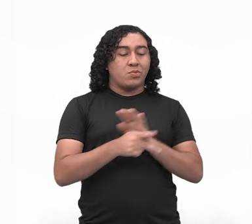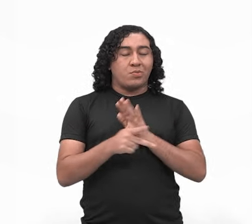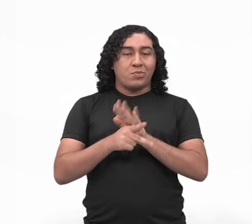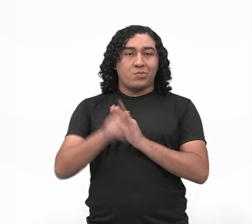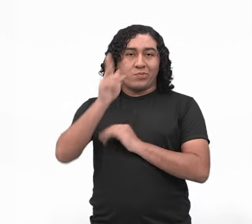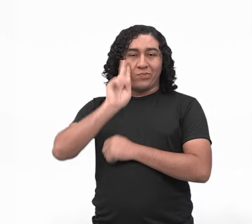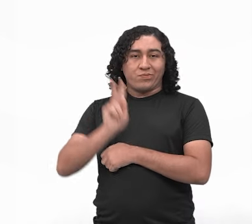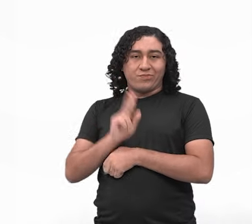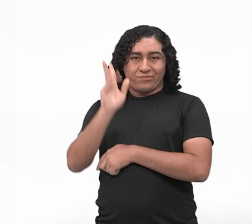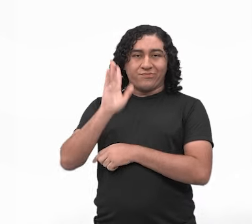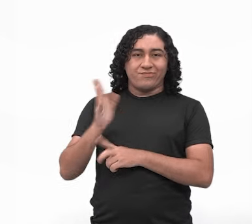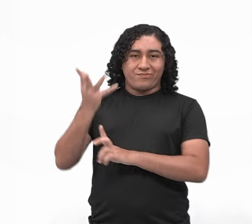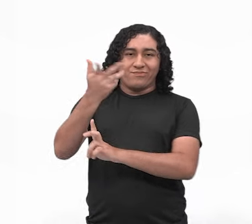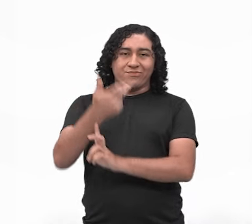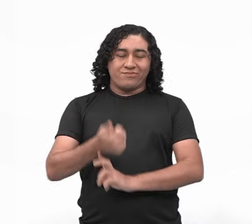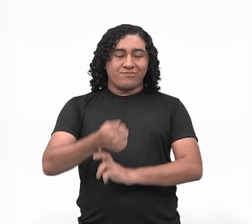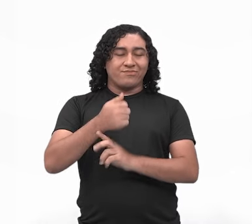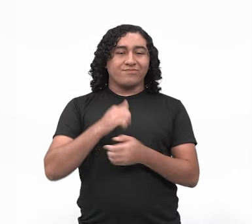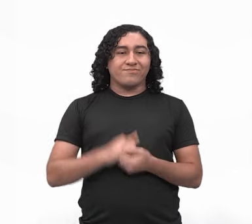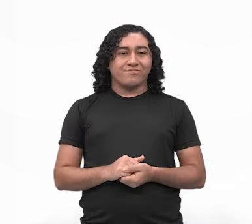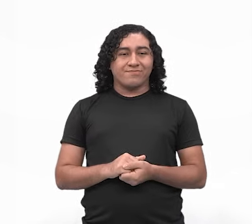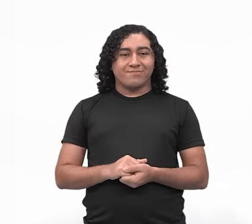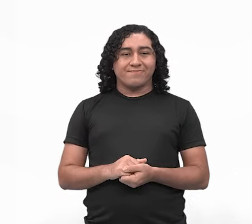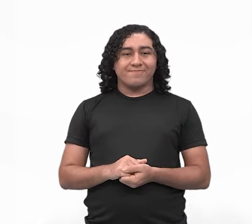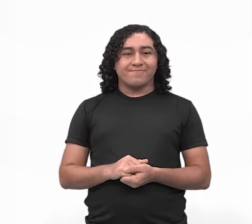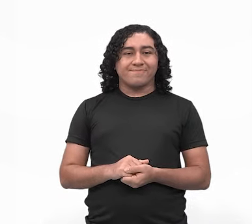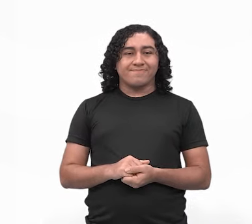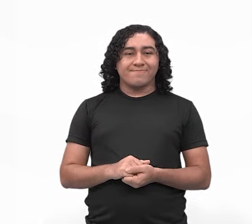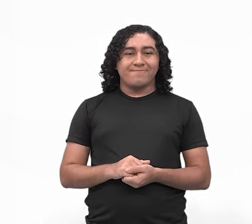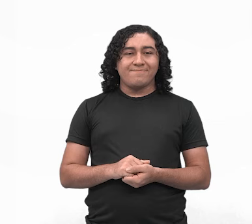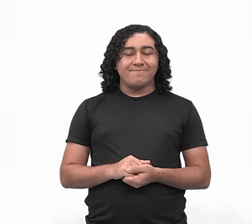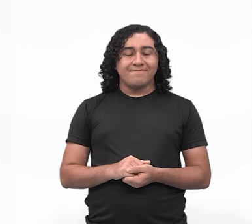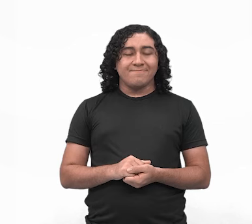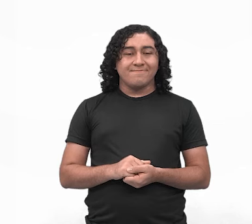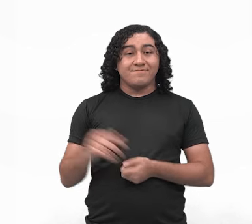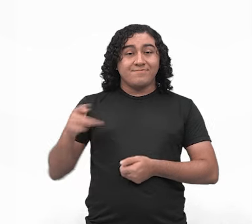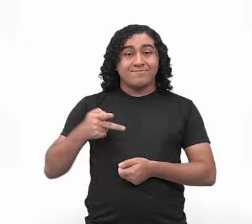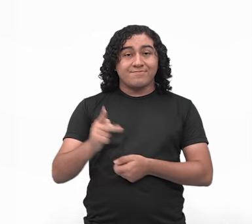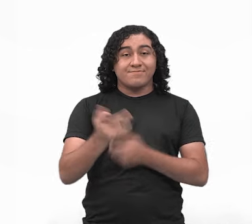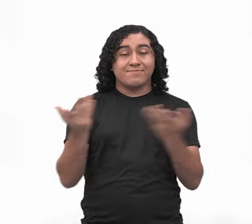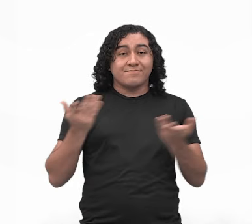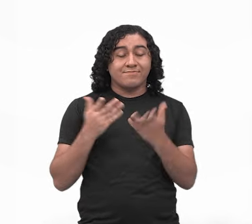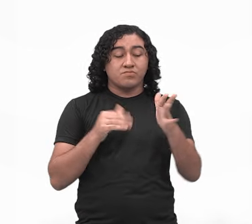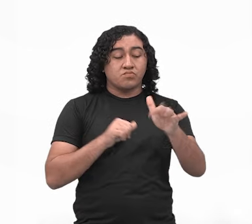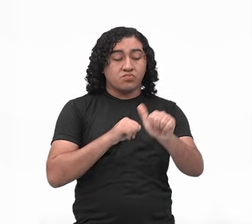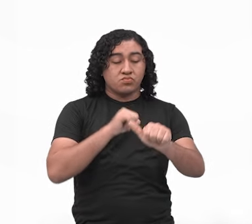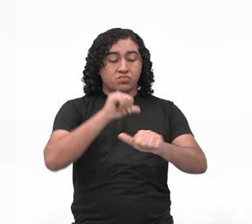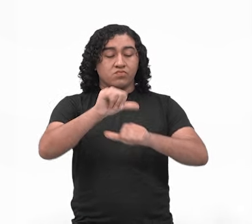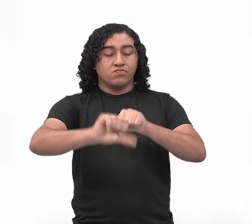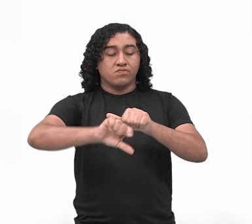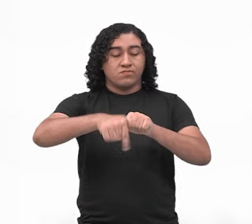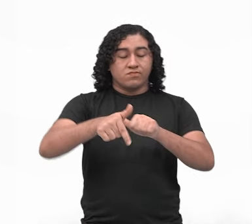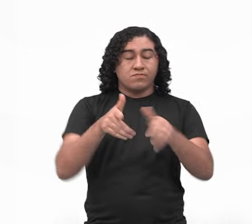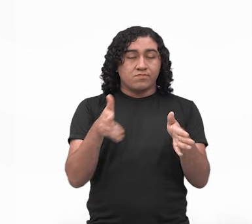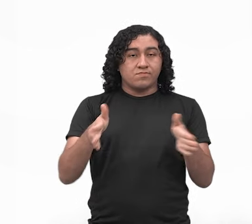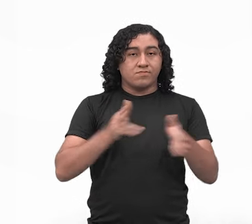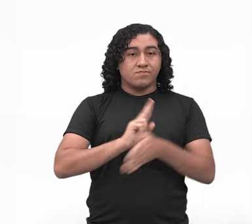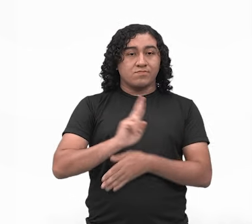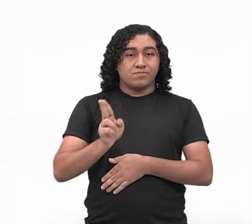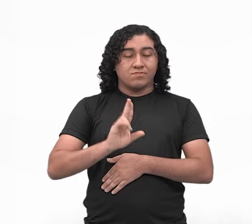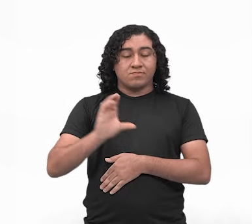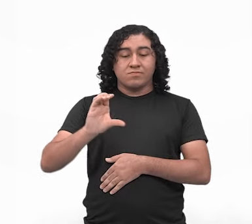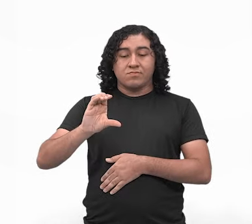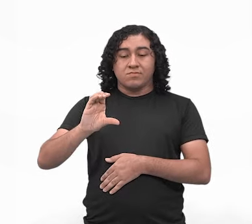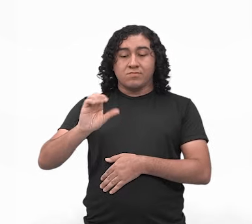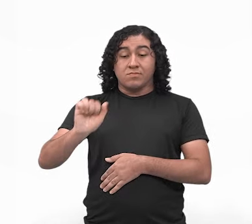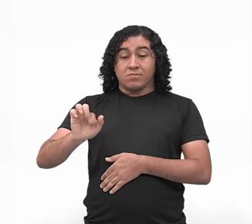história da arte. E aí, continuando, dentro desses conceitos, nós vamos passar para um outro período, que é a arte clássica. E